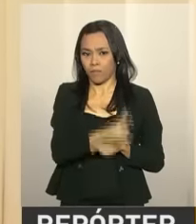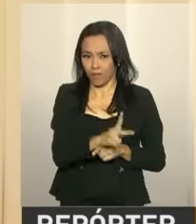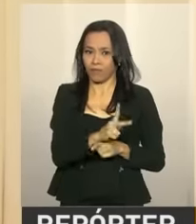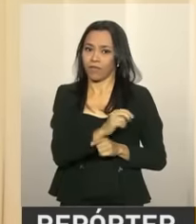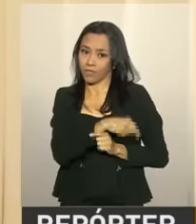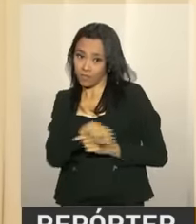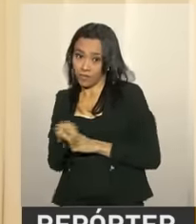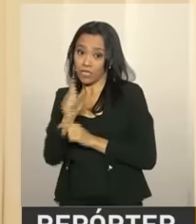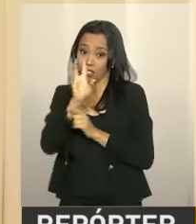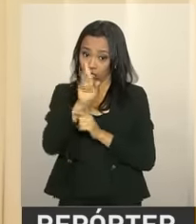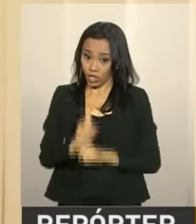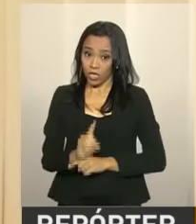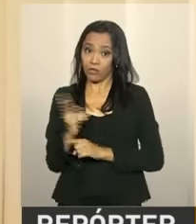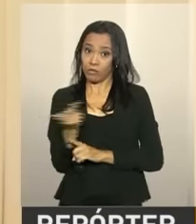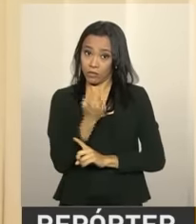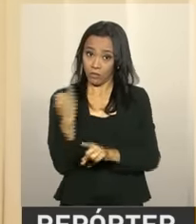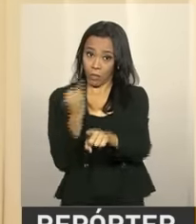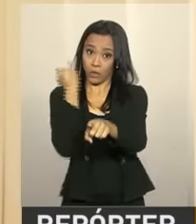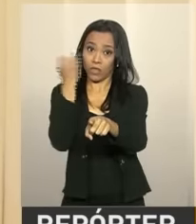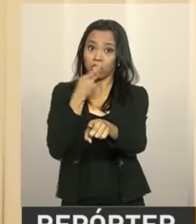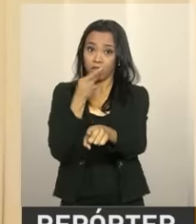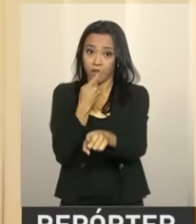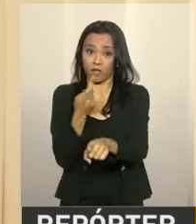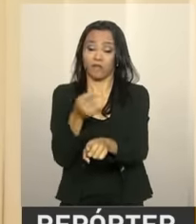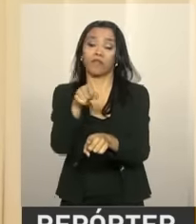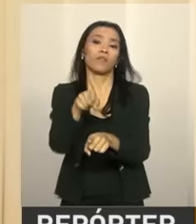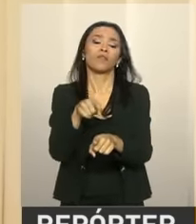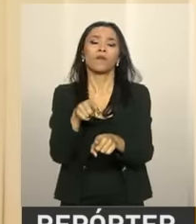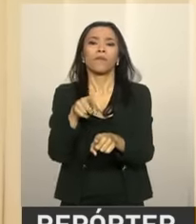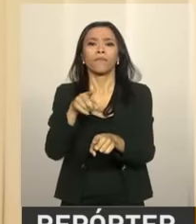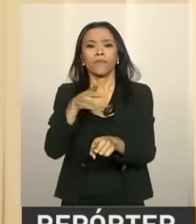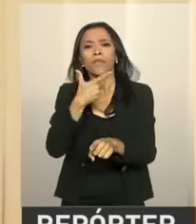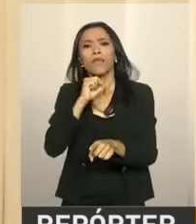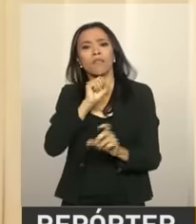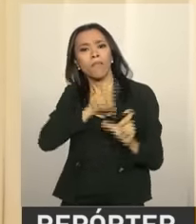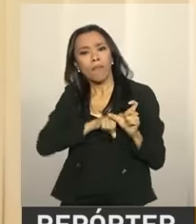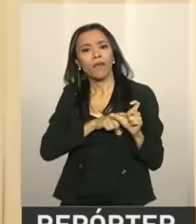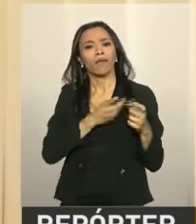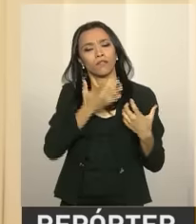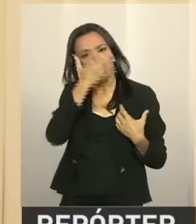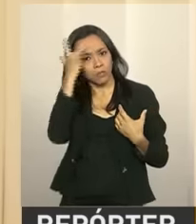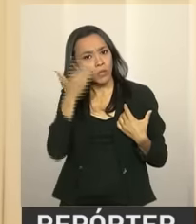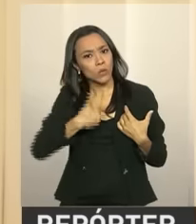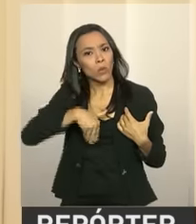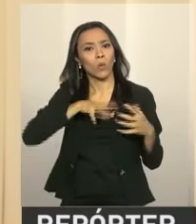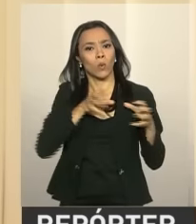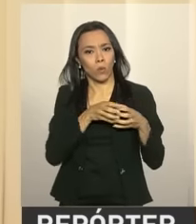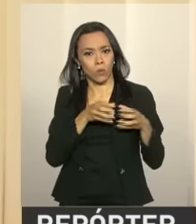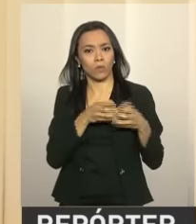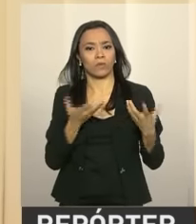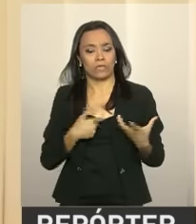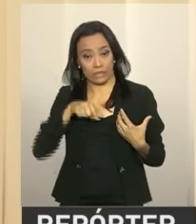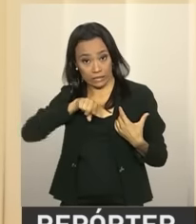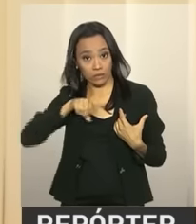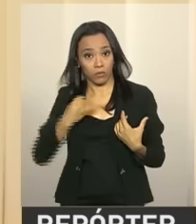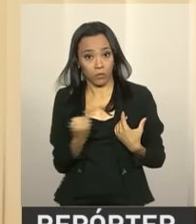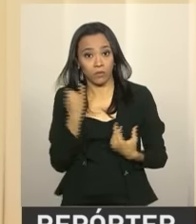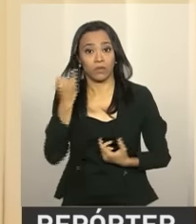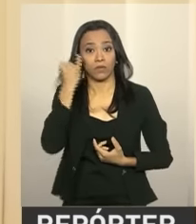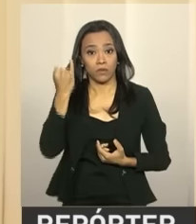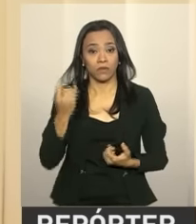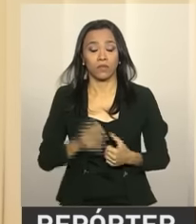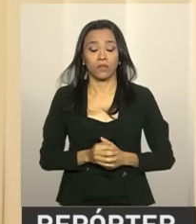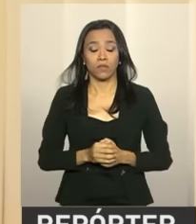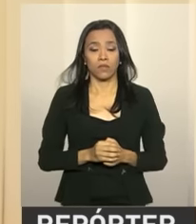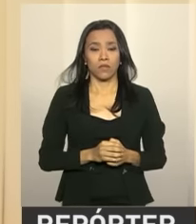porque realmente permite ao trabalhador inclusive aos seus isso também é extensivo aos dependentes isso também é importante